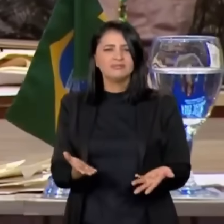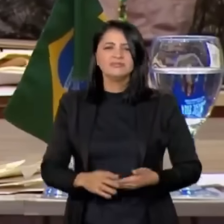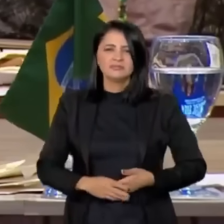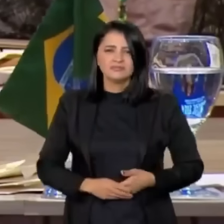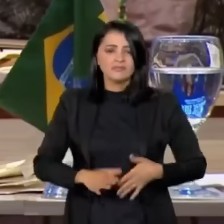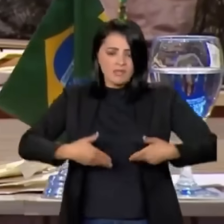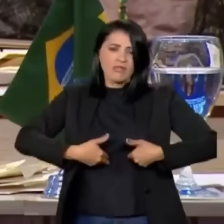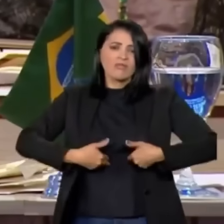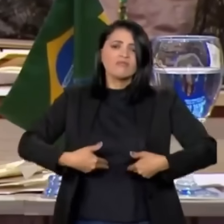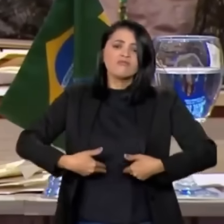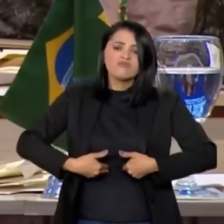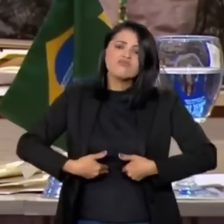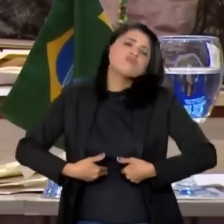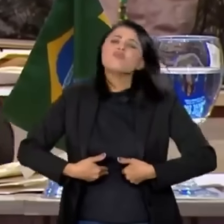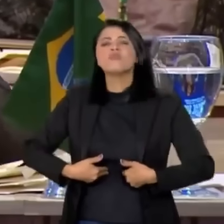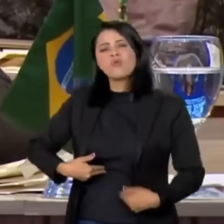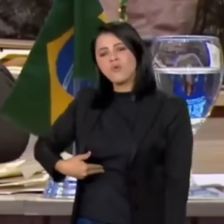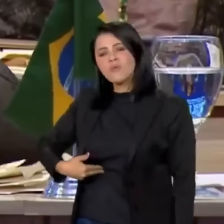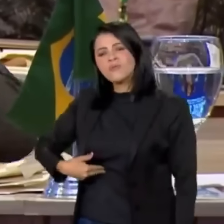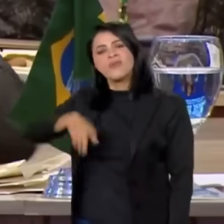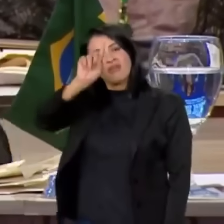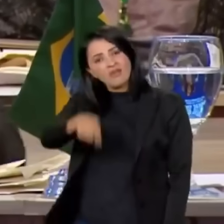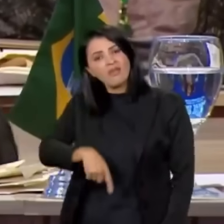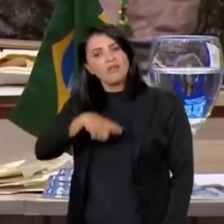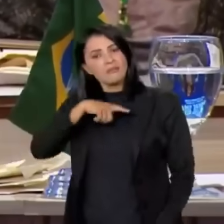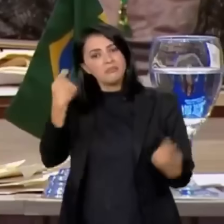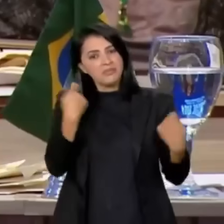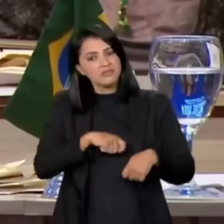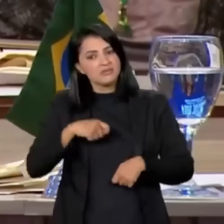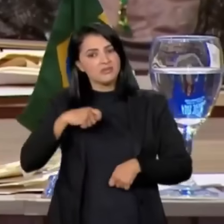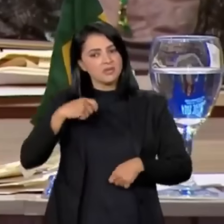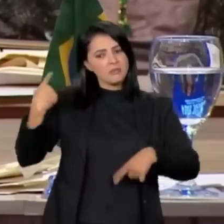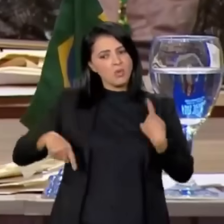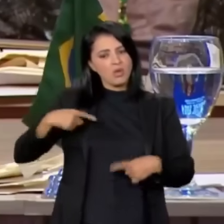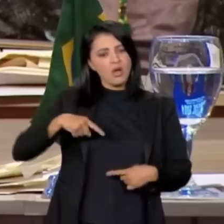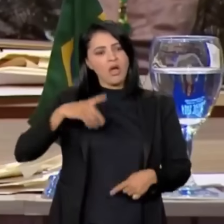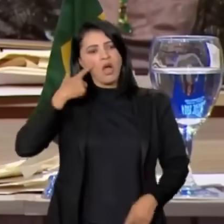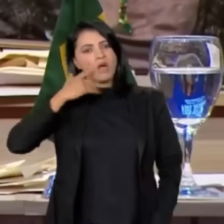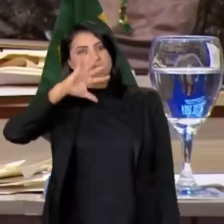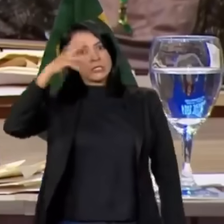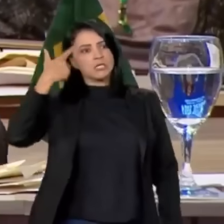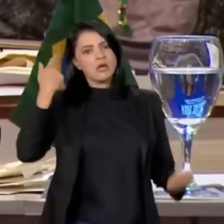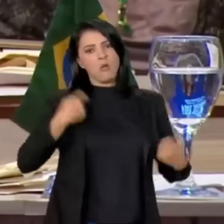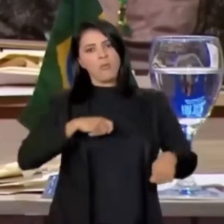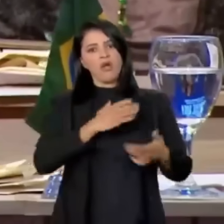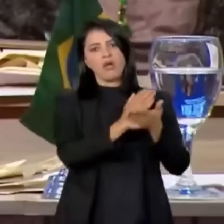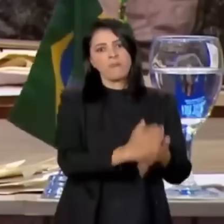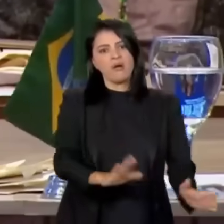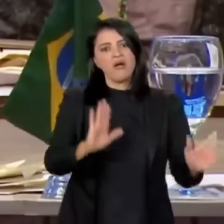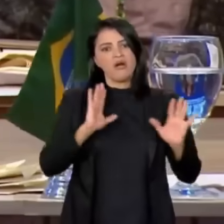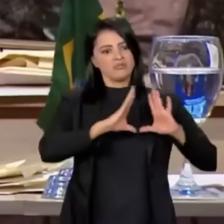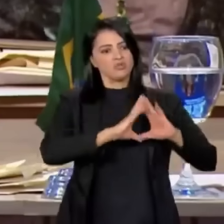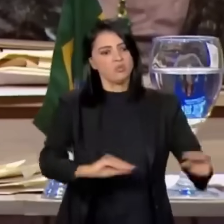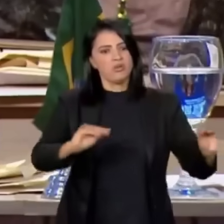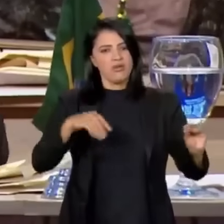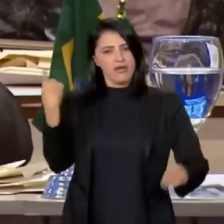A fome é uma coisa que exige decisão política. Nós, governantes, não